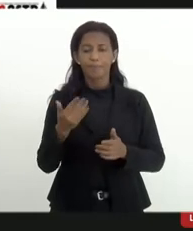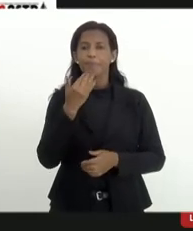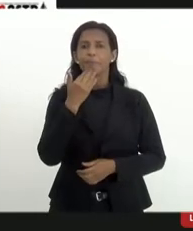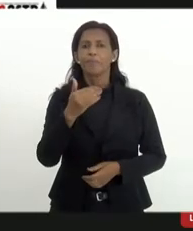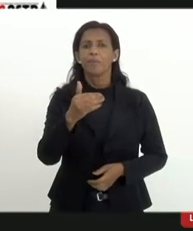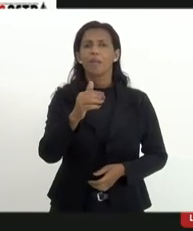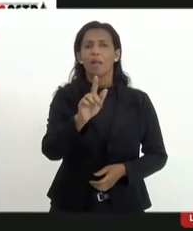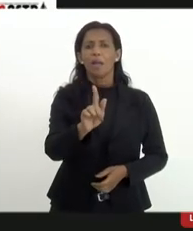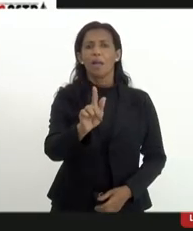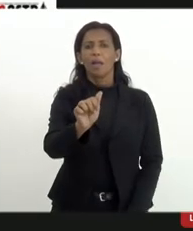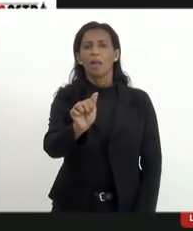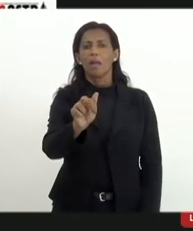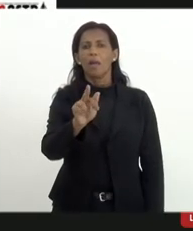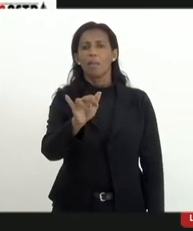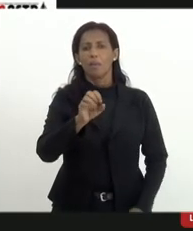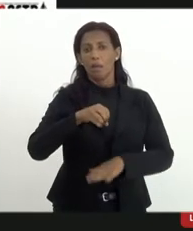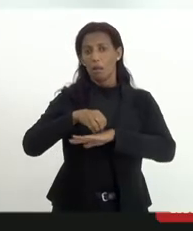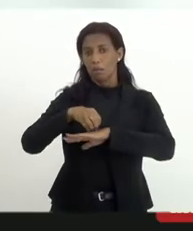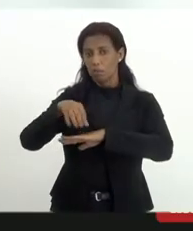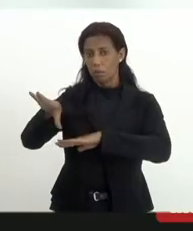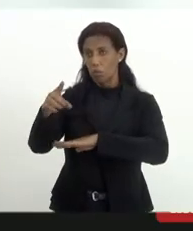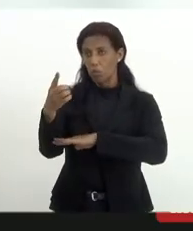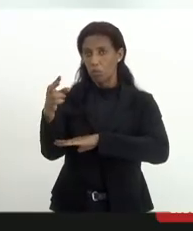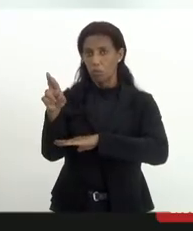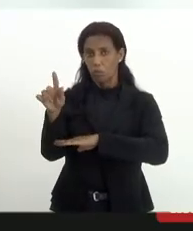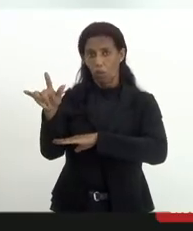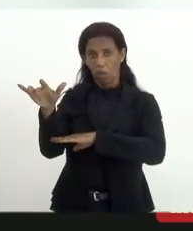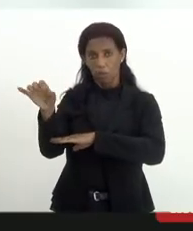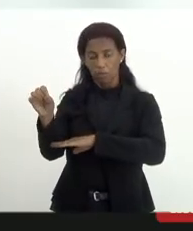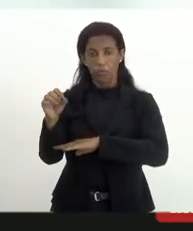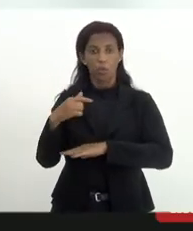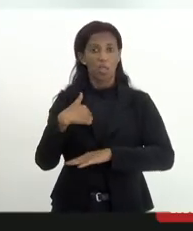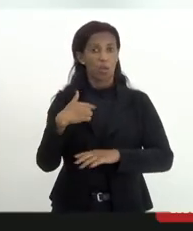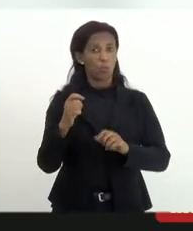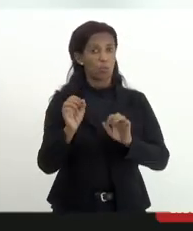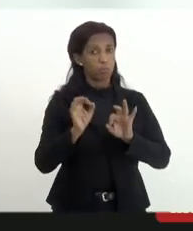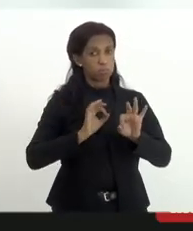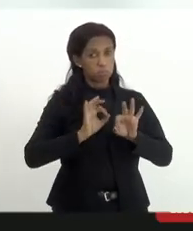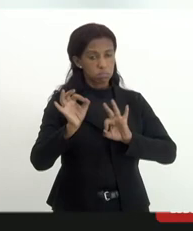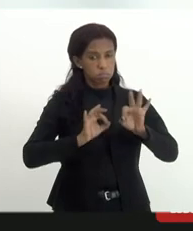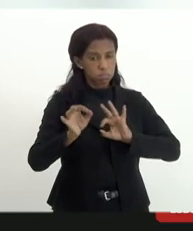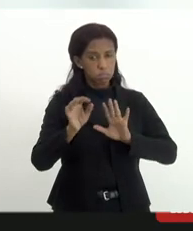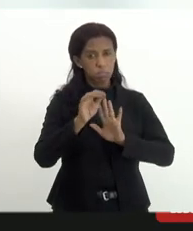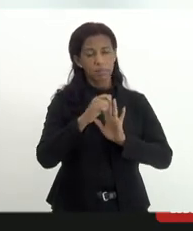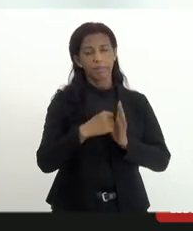para caminhar para o doutor Leivas o que eu fiz